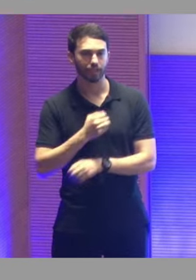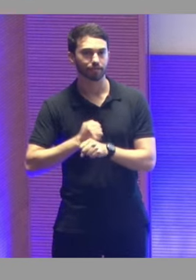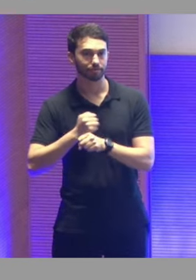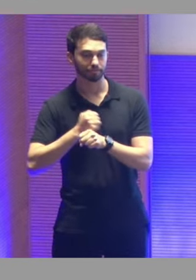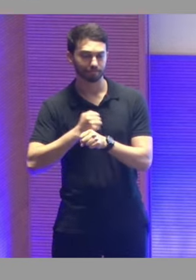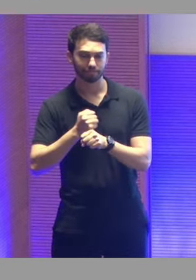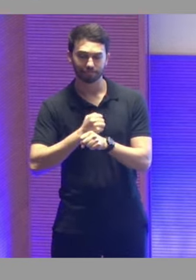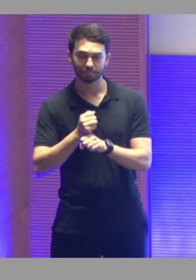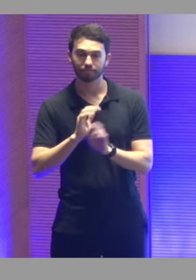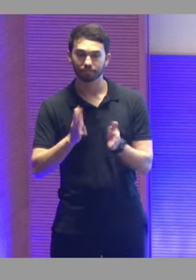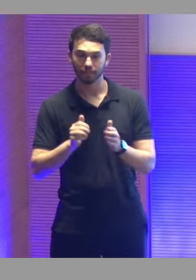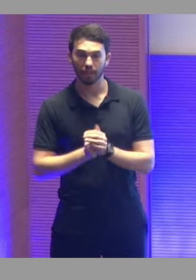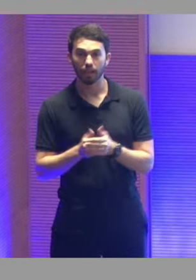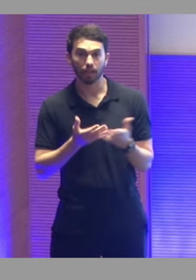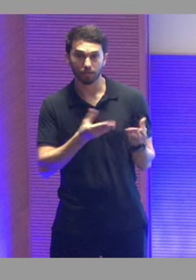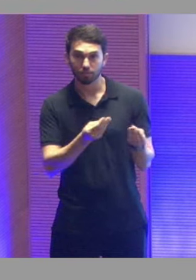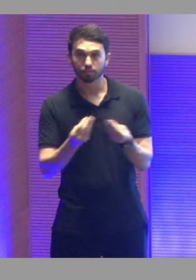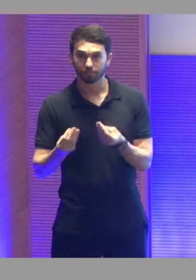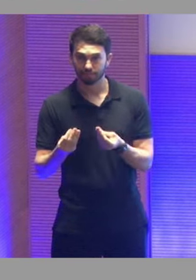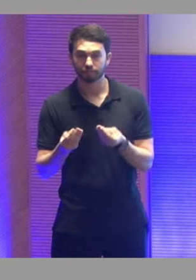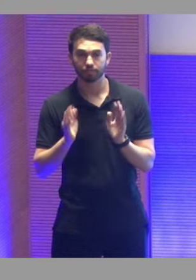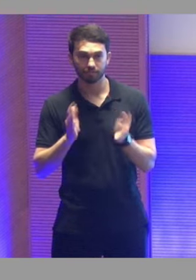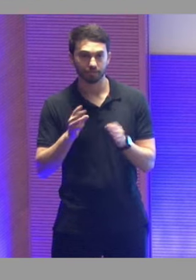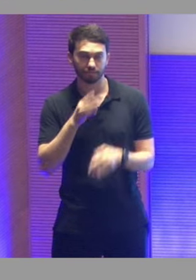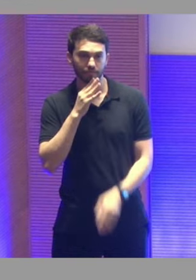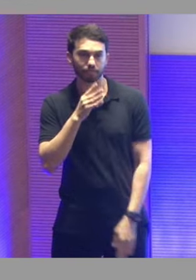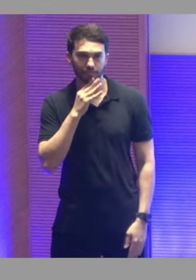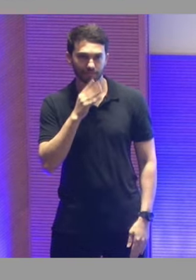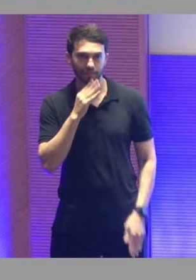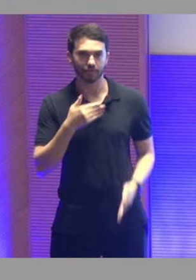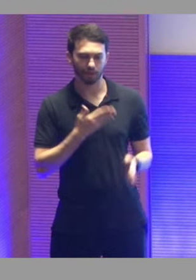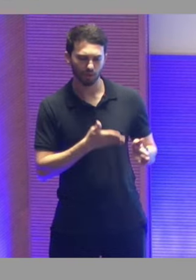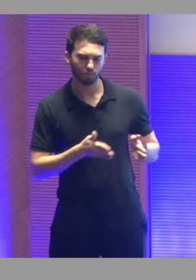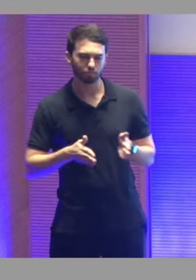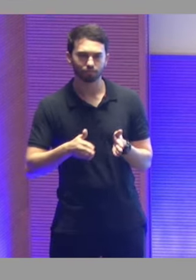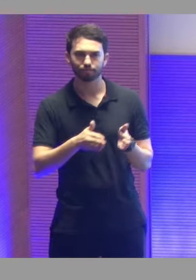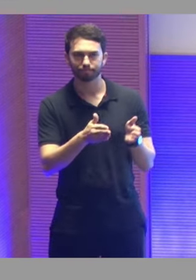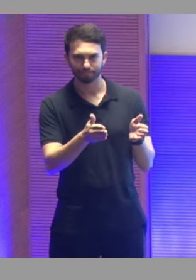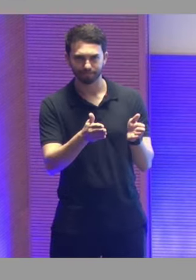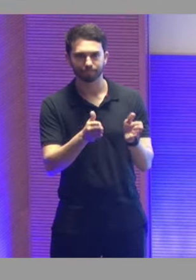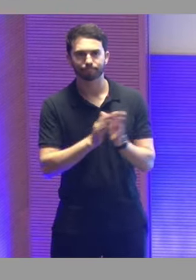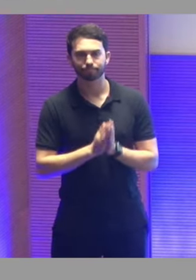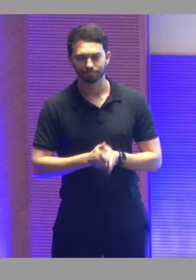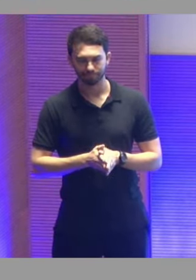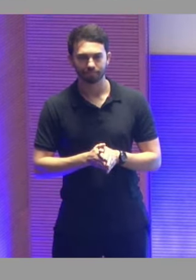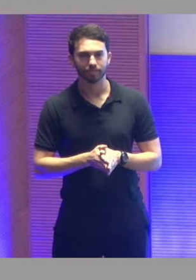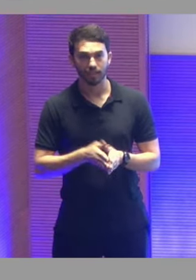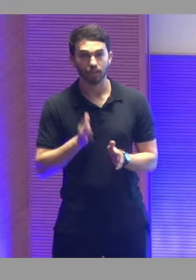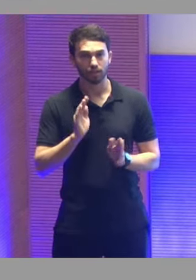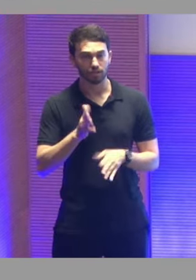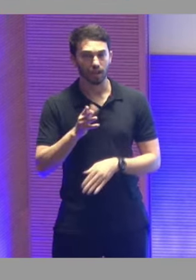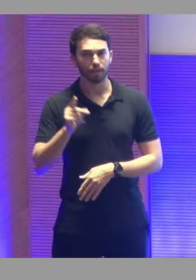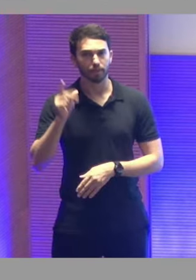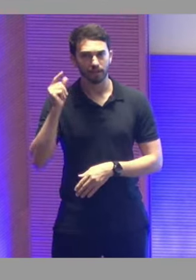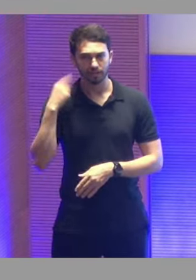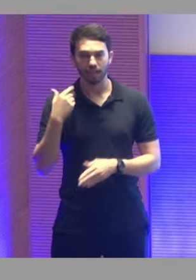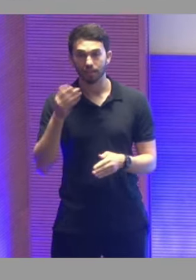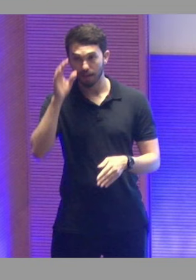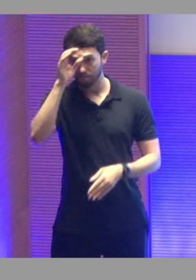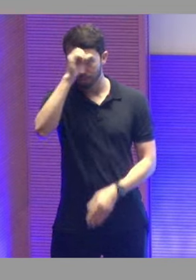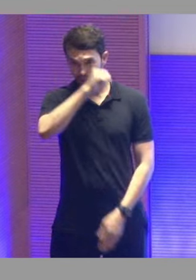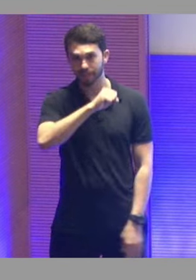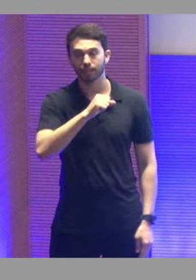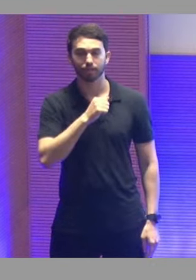vários anos e elas já passaram né já conhecem o Caminho das Pedras já tiveram ali uma curva de